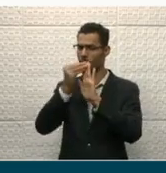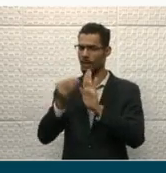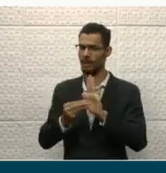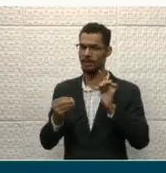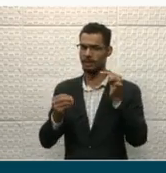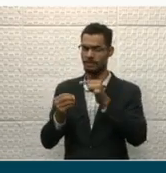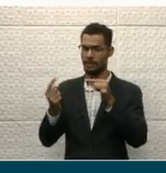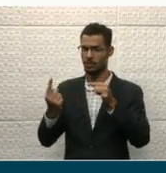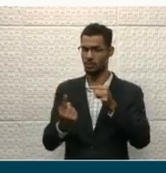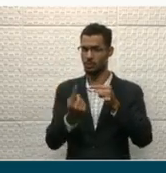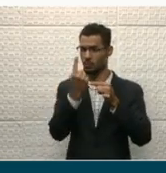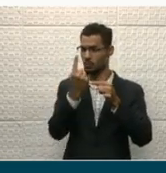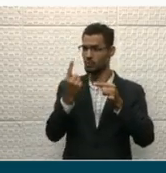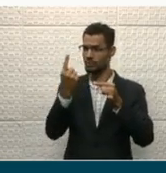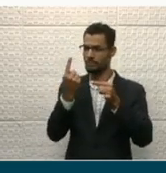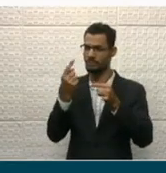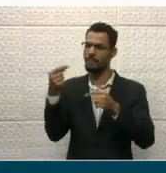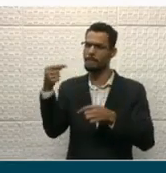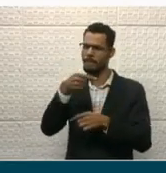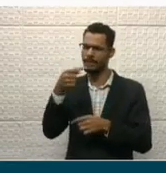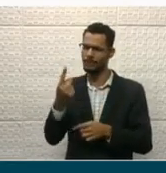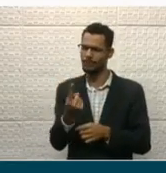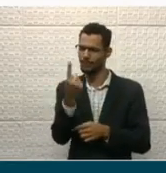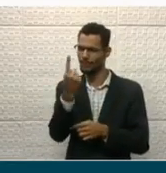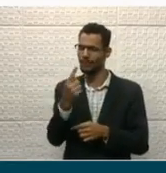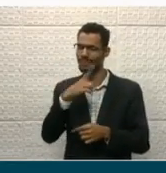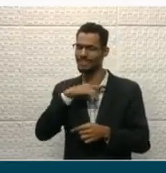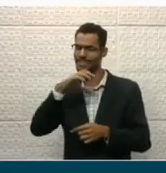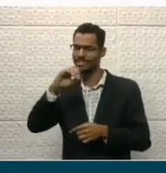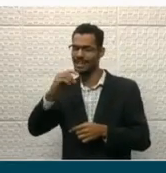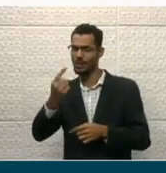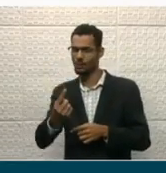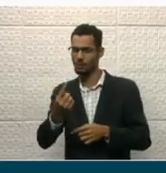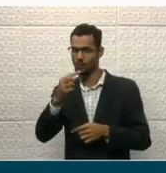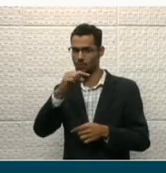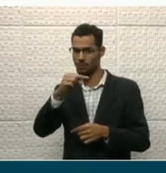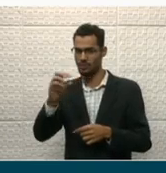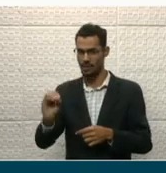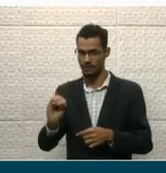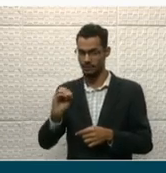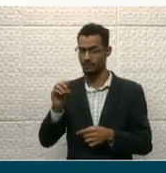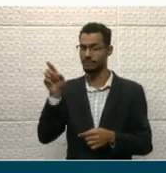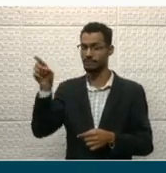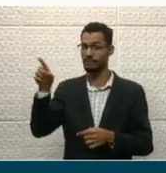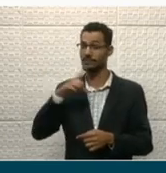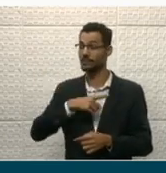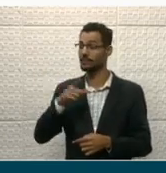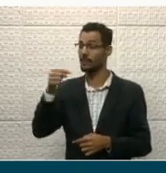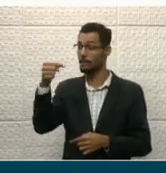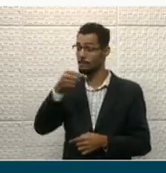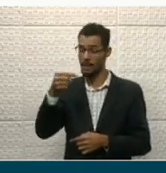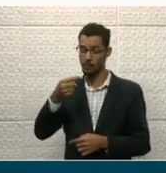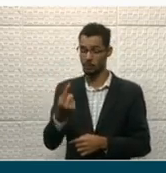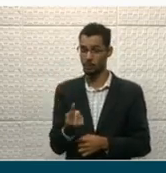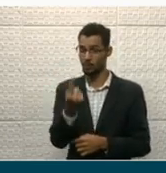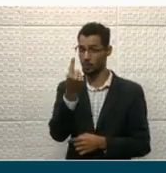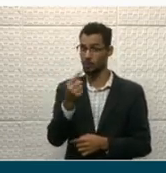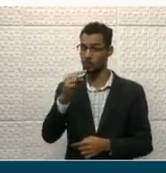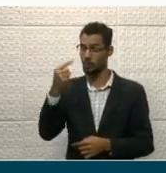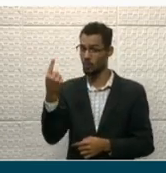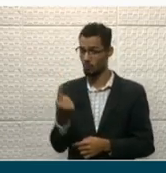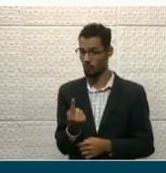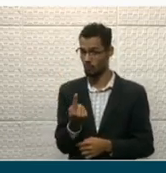coeficientes da combinação, pensando na imagem de 0, 1, 0, que nesse caso é menos 1 e